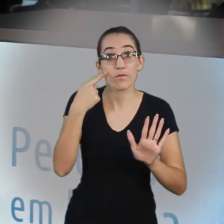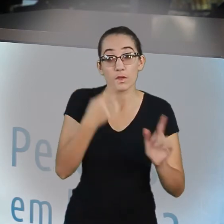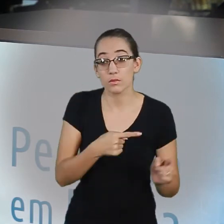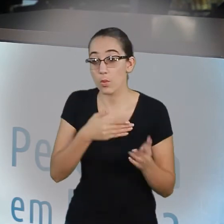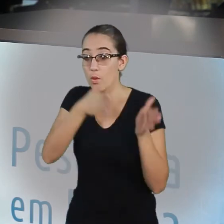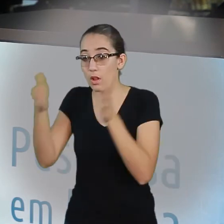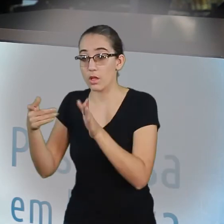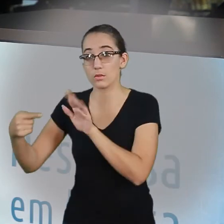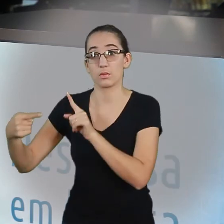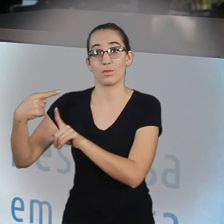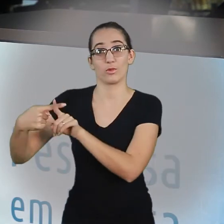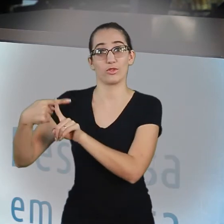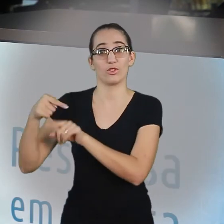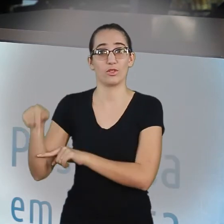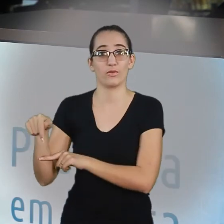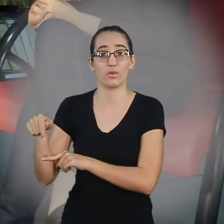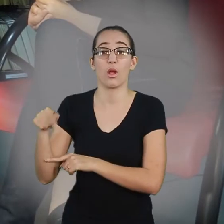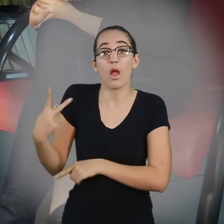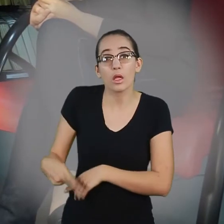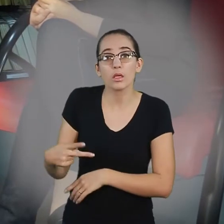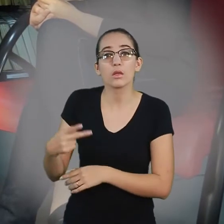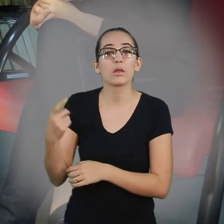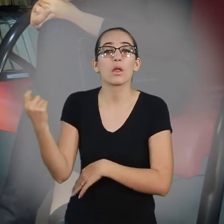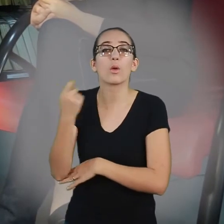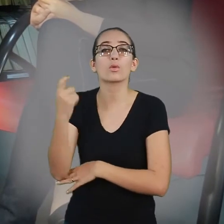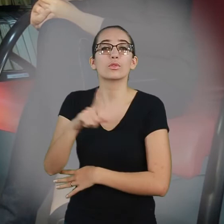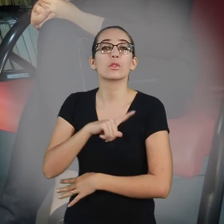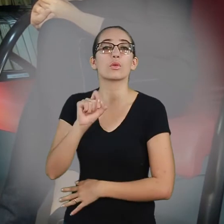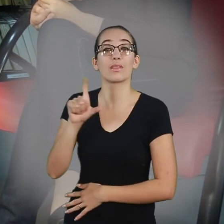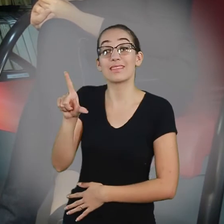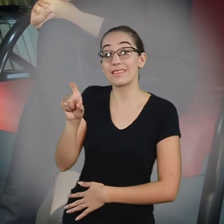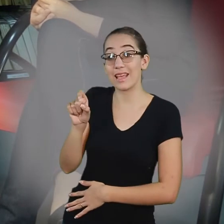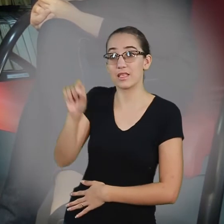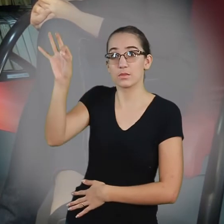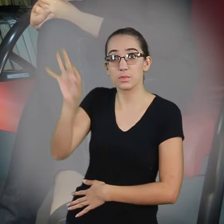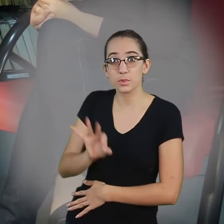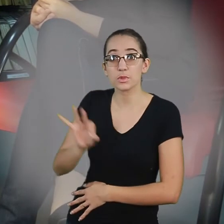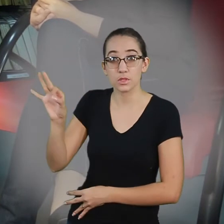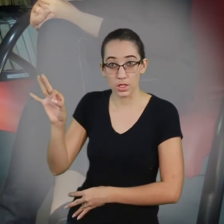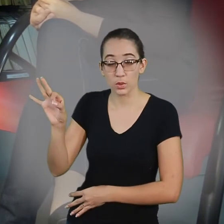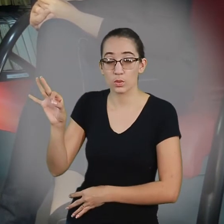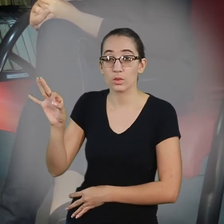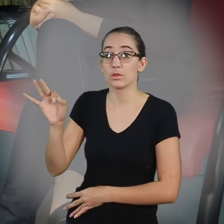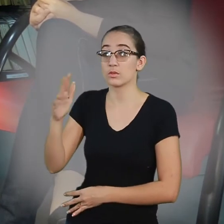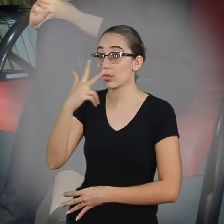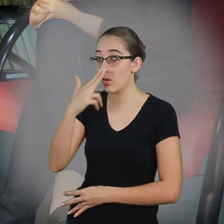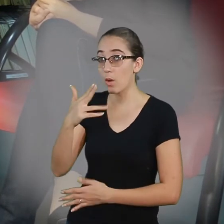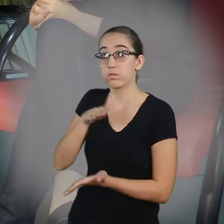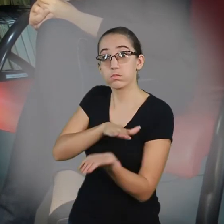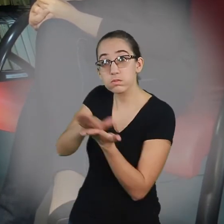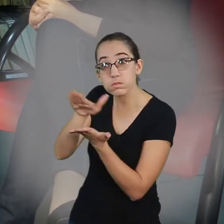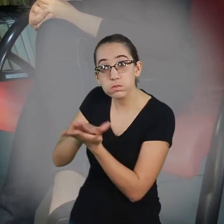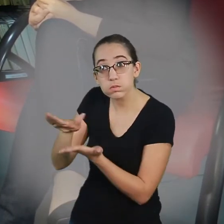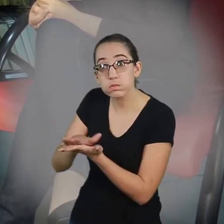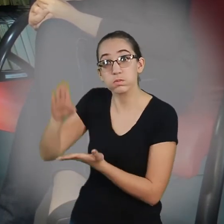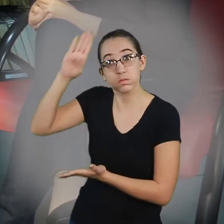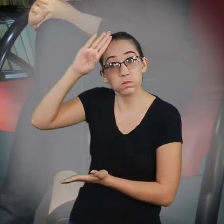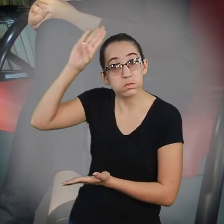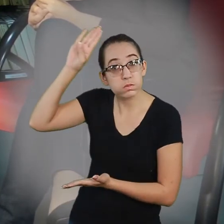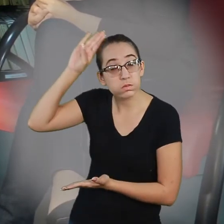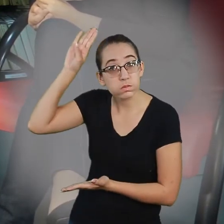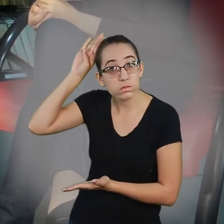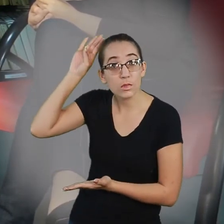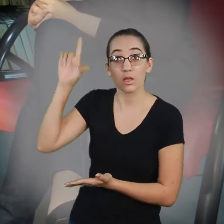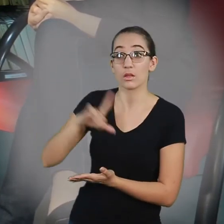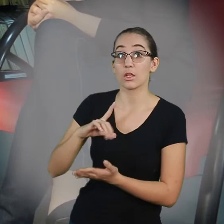Brasil. Isso não é pouco. Nós temos em Porto Alegre quase 10% daquilo que é mais citado